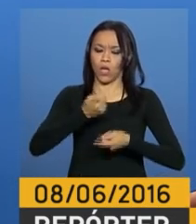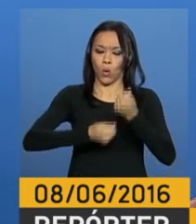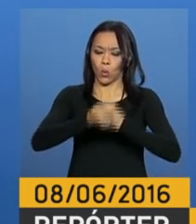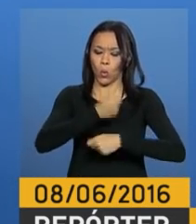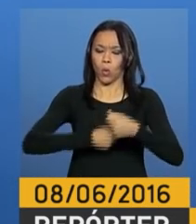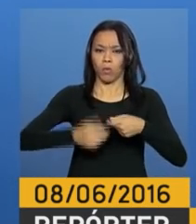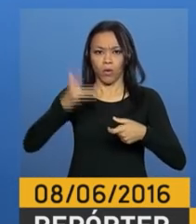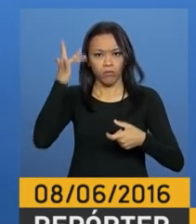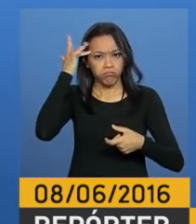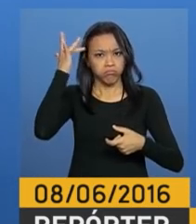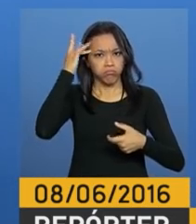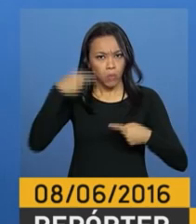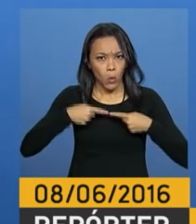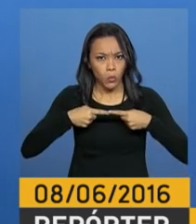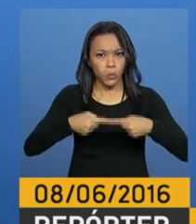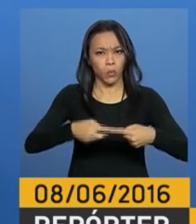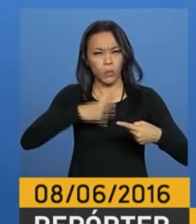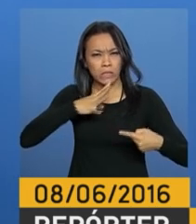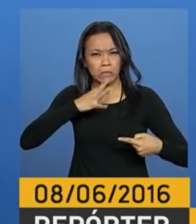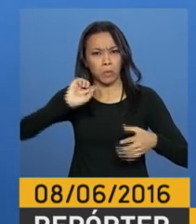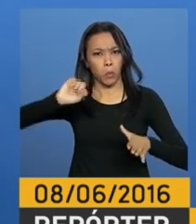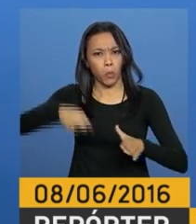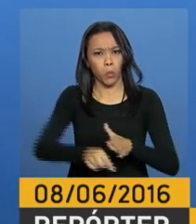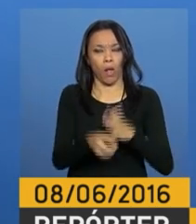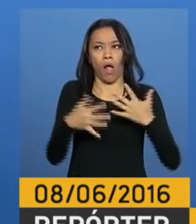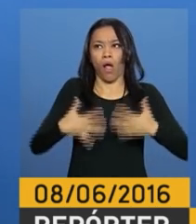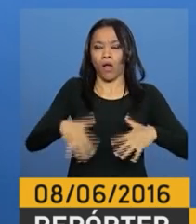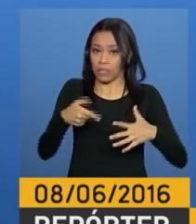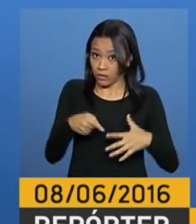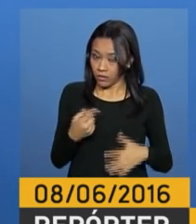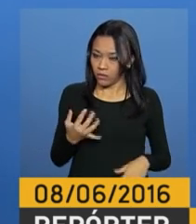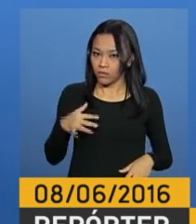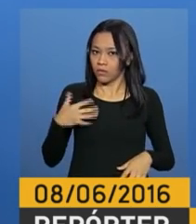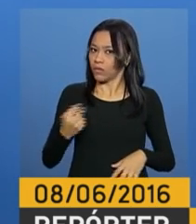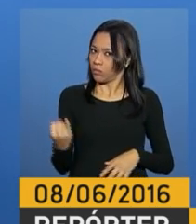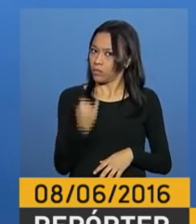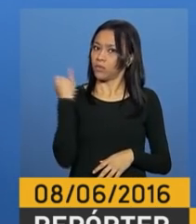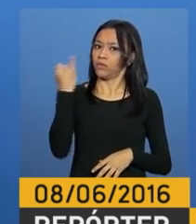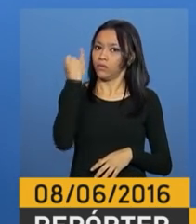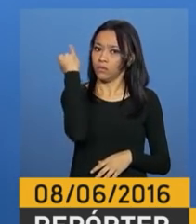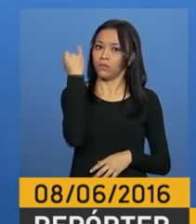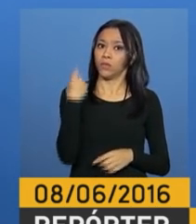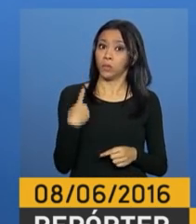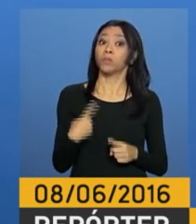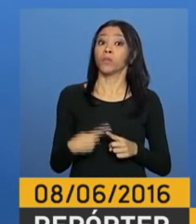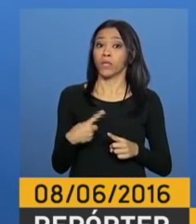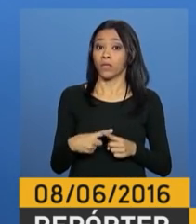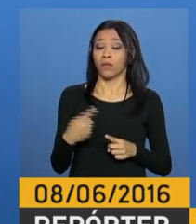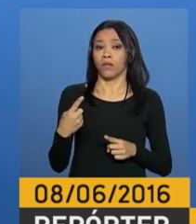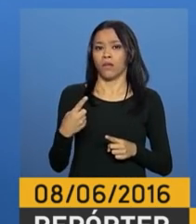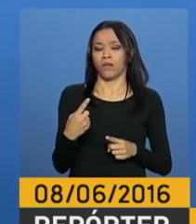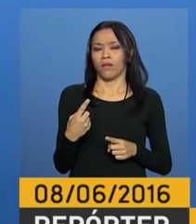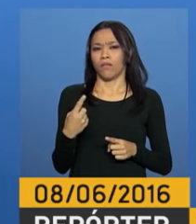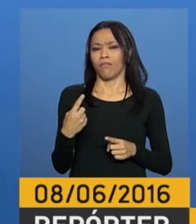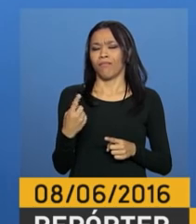teoria Econômica E isso tem um valor imenso porque permite que há muitos anos nós vamos viver